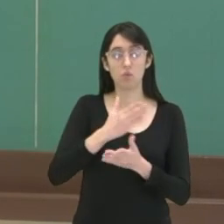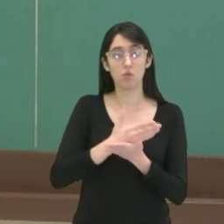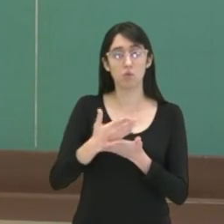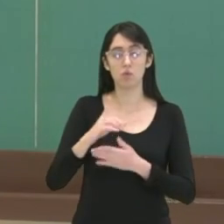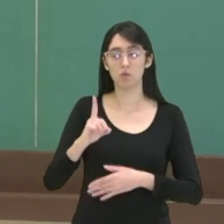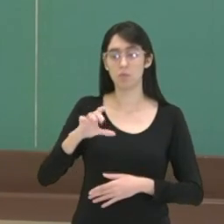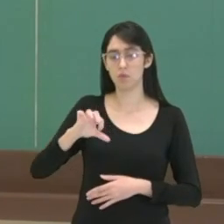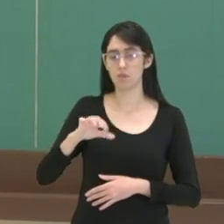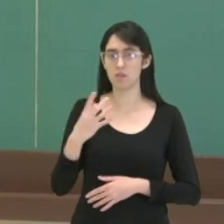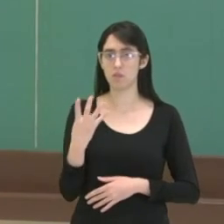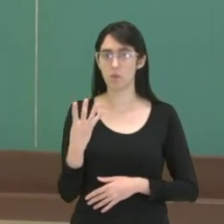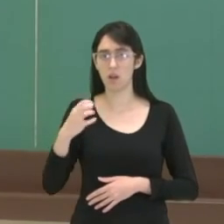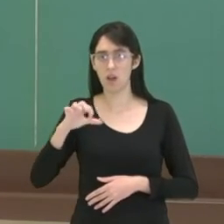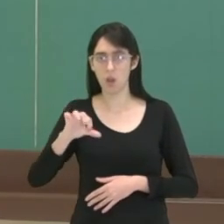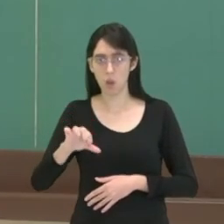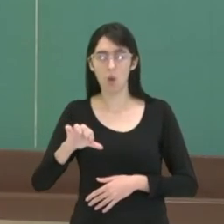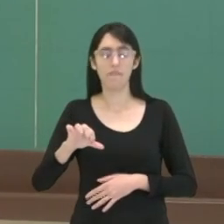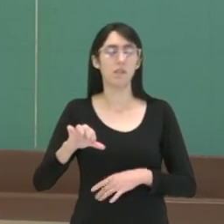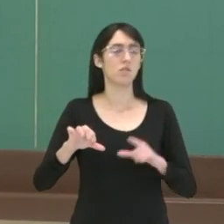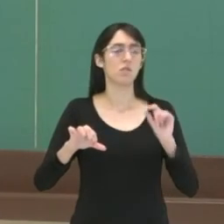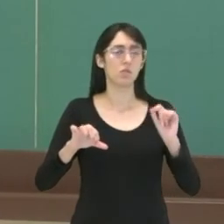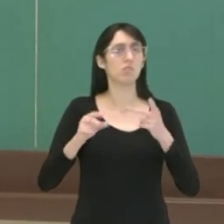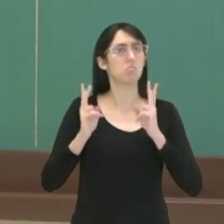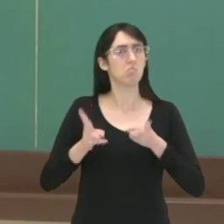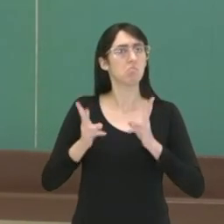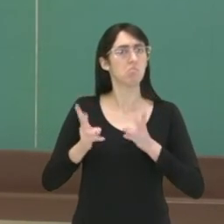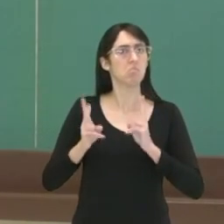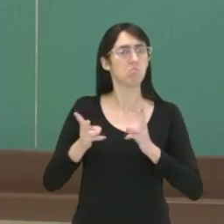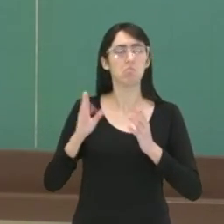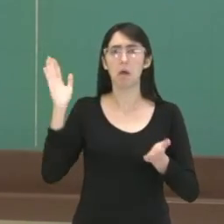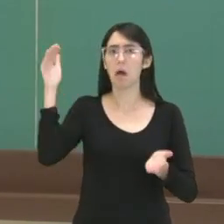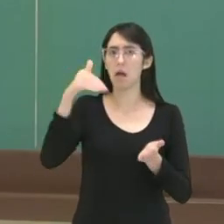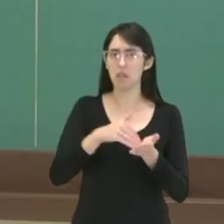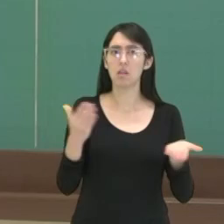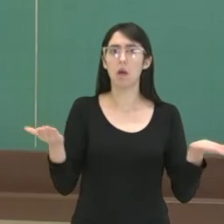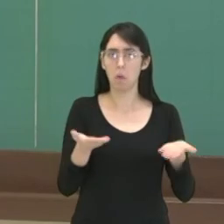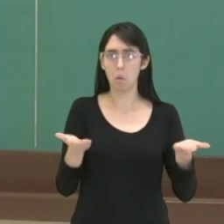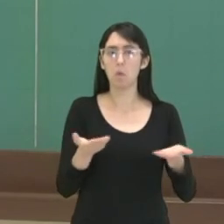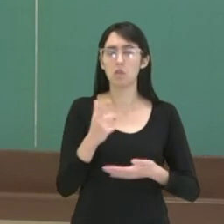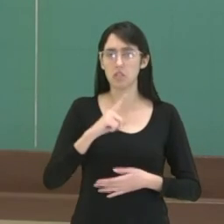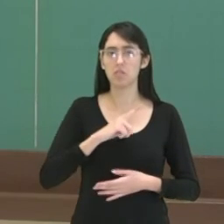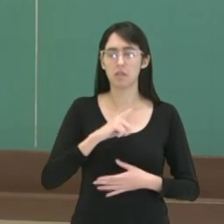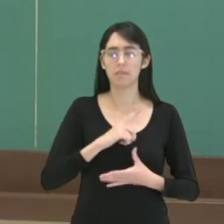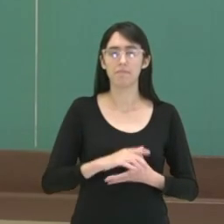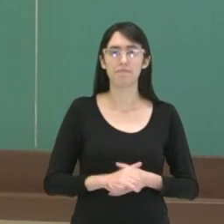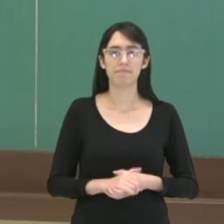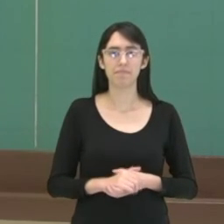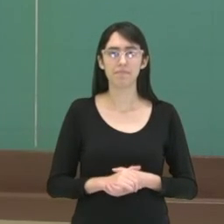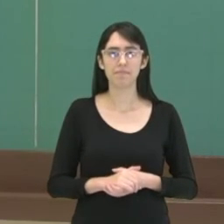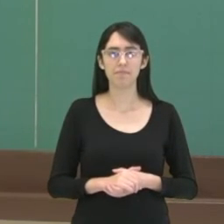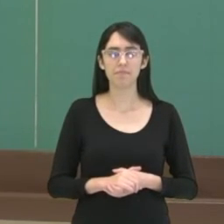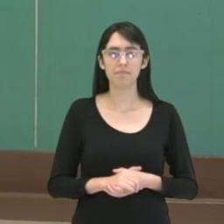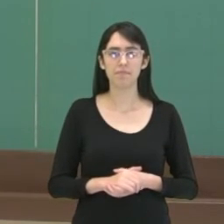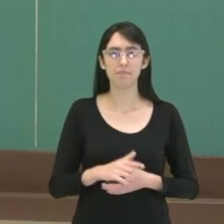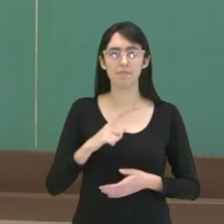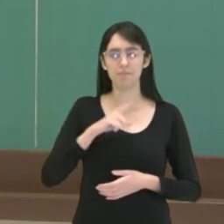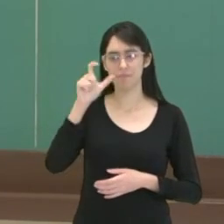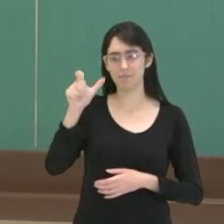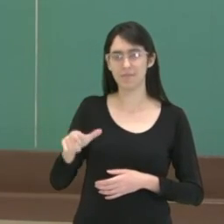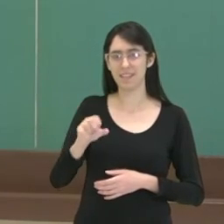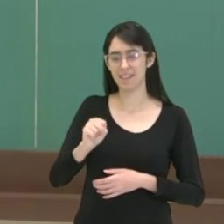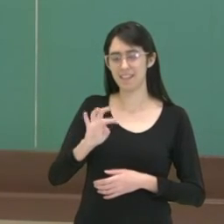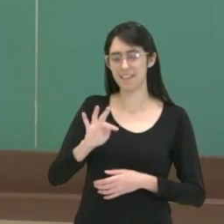1949 no caso, e ela permanece até a atualidade. Com a morte de Stalin,